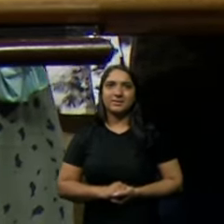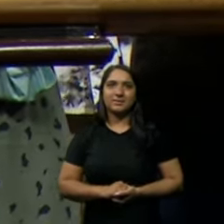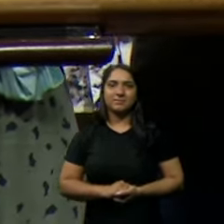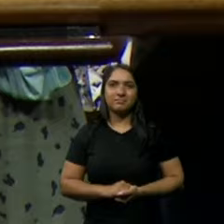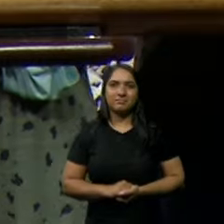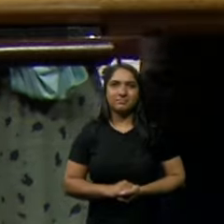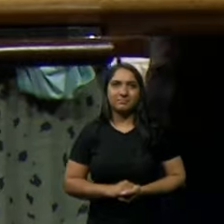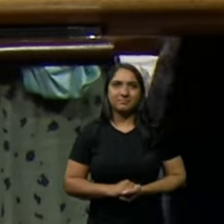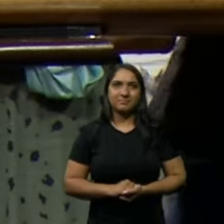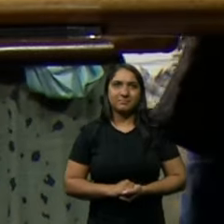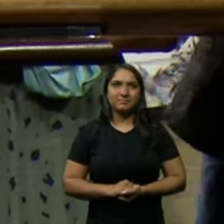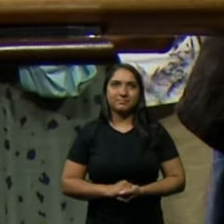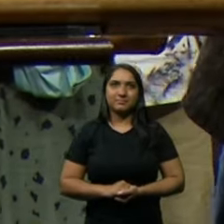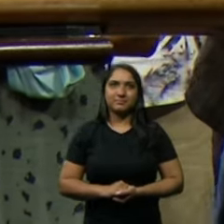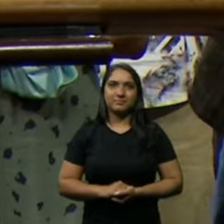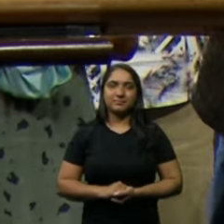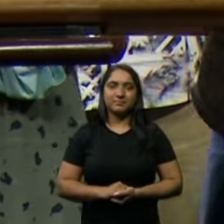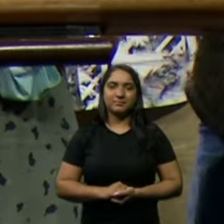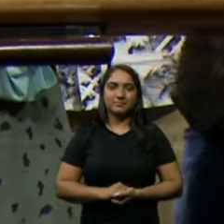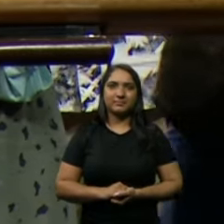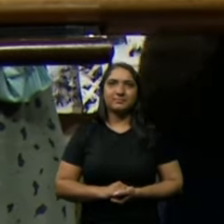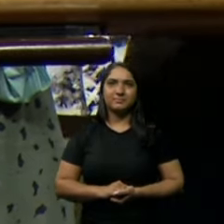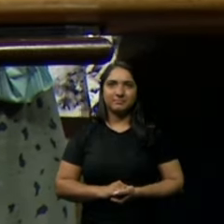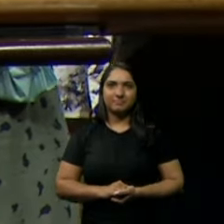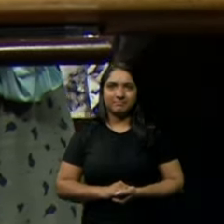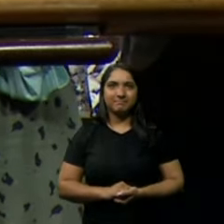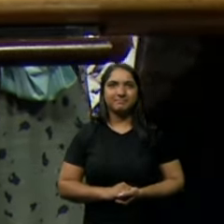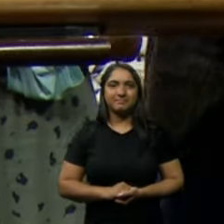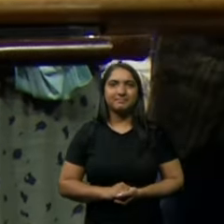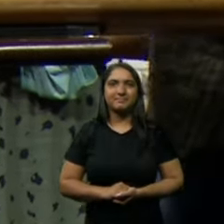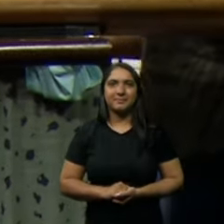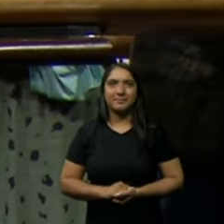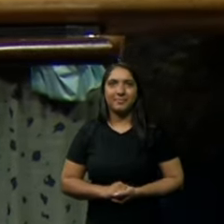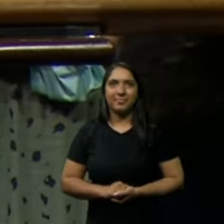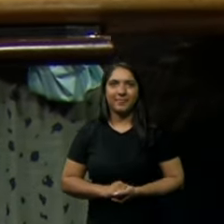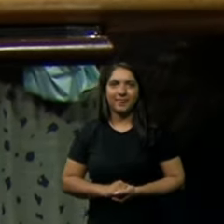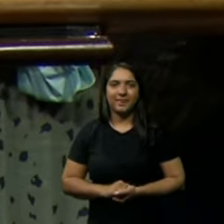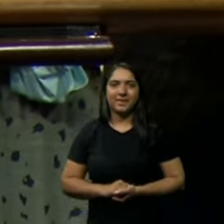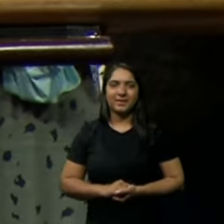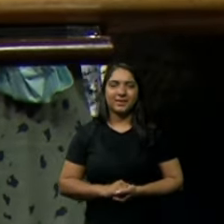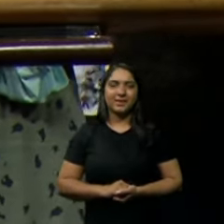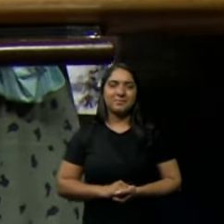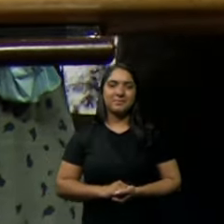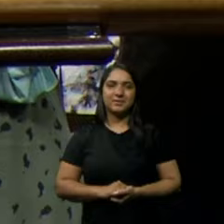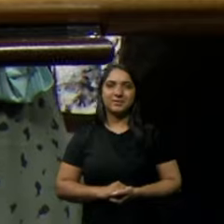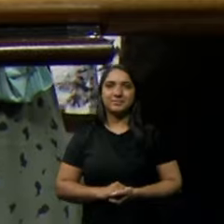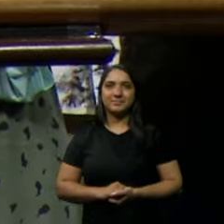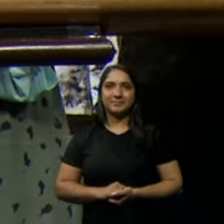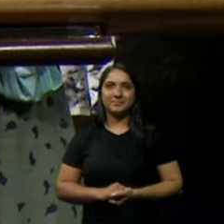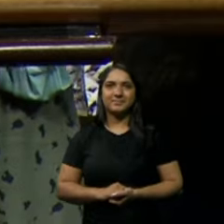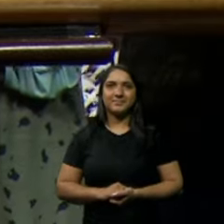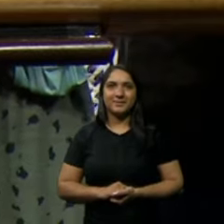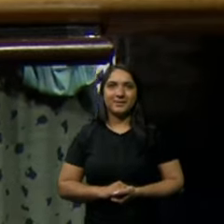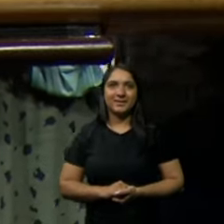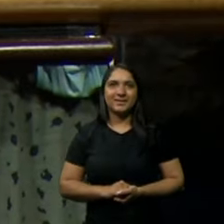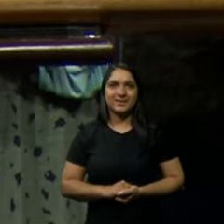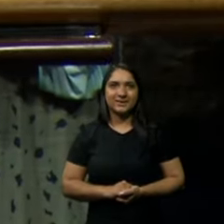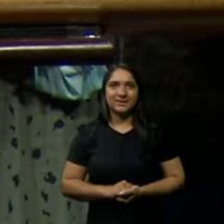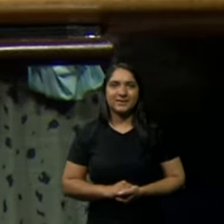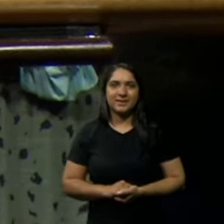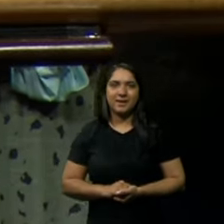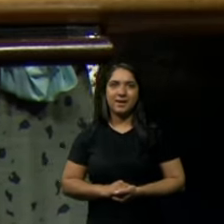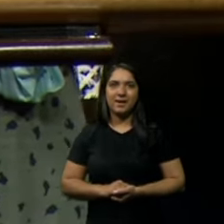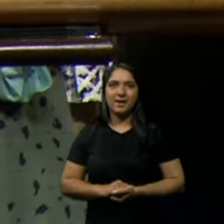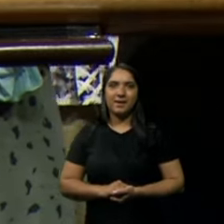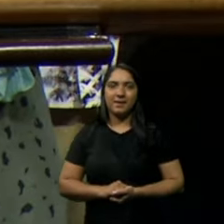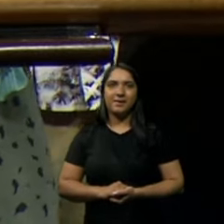onde as regras diz porque pontos rota onde foi keep on dizer que as pessoas e havia um guia sei que muitos